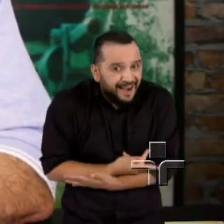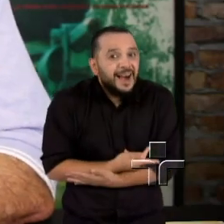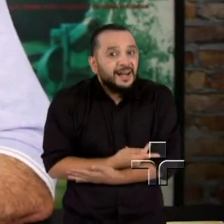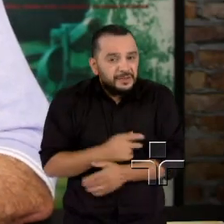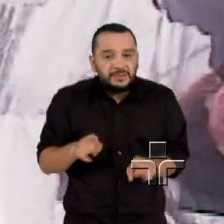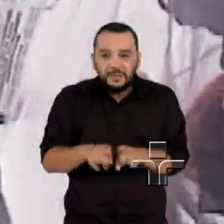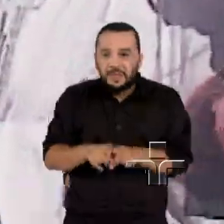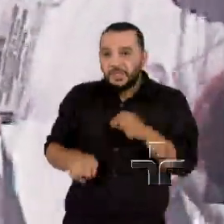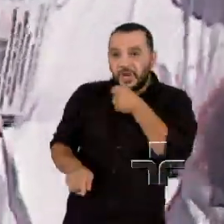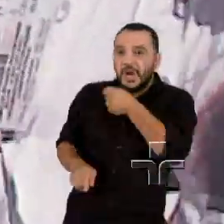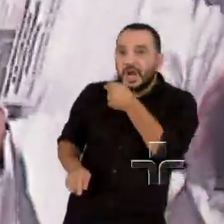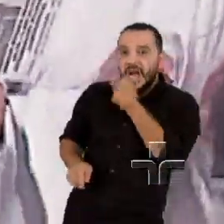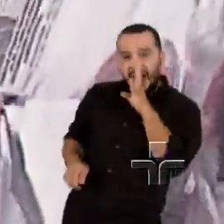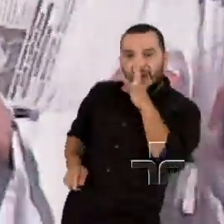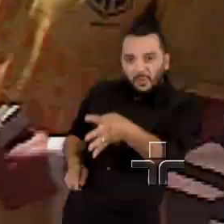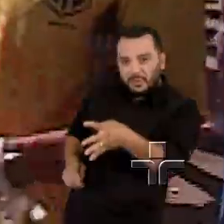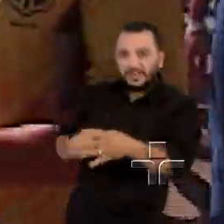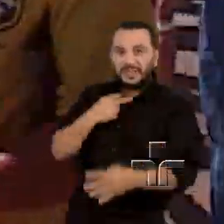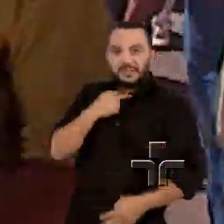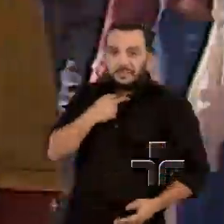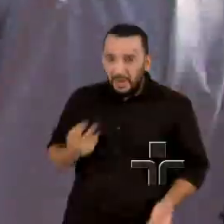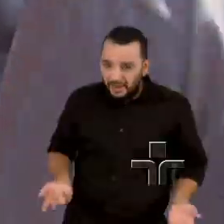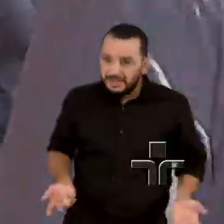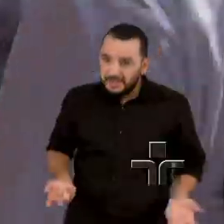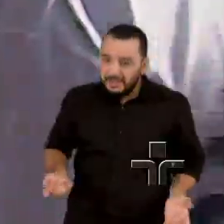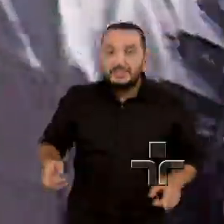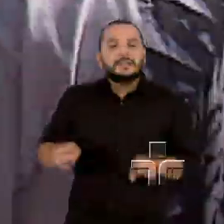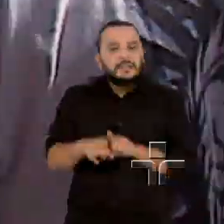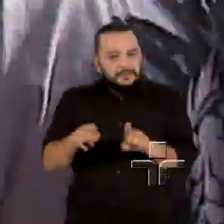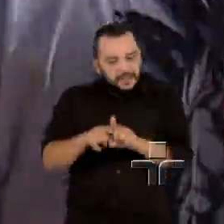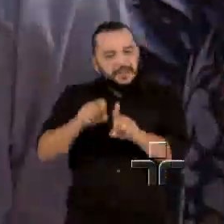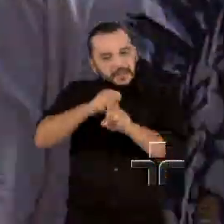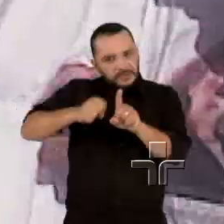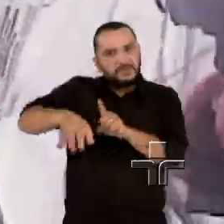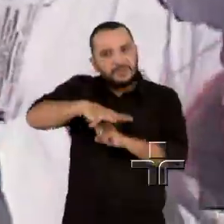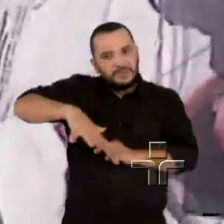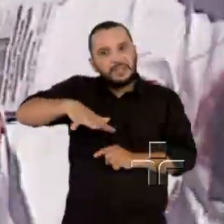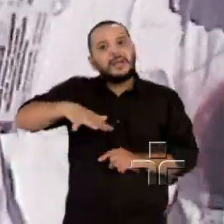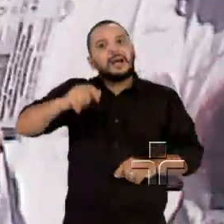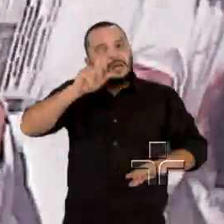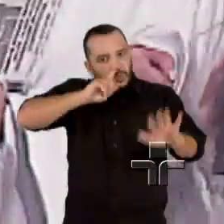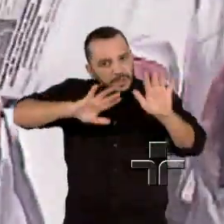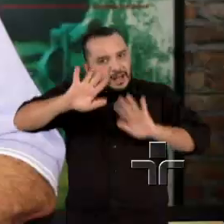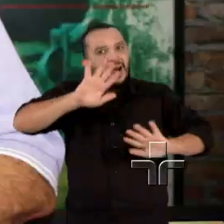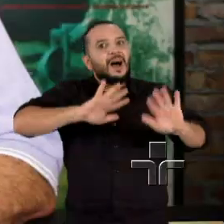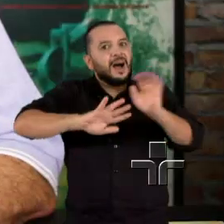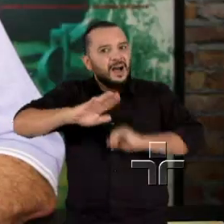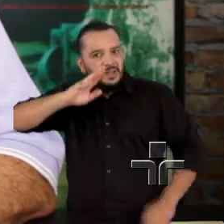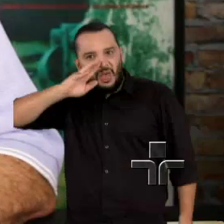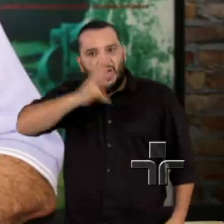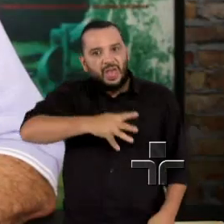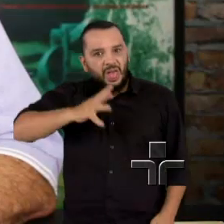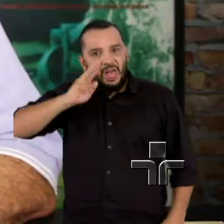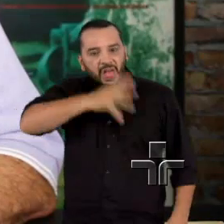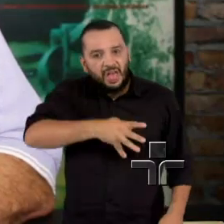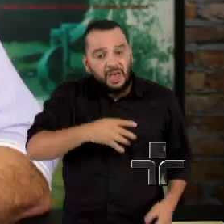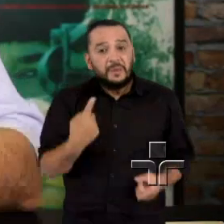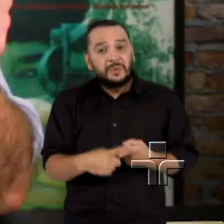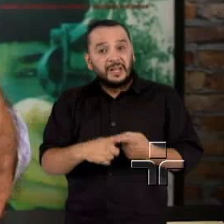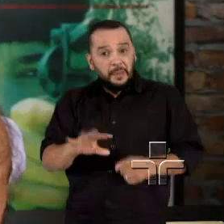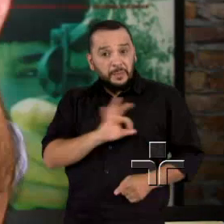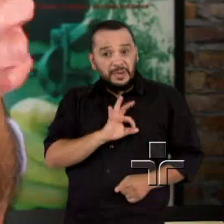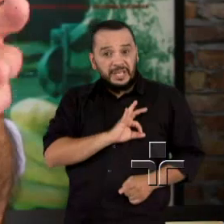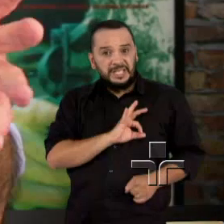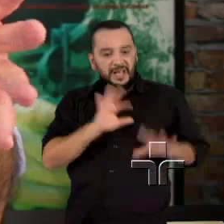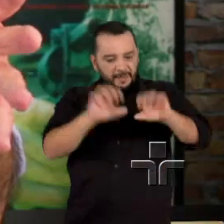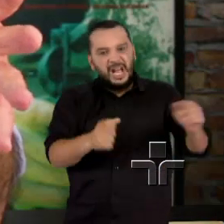jornalismo não deve agir e de como a sociedade deve ser cuidadosa quando a polícia pura e simplesmente